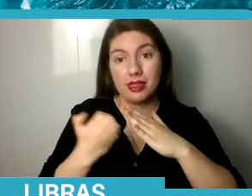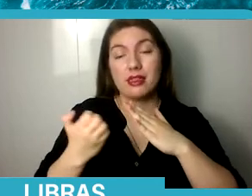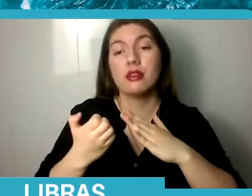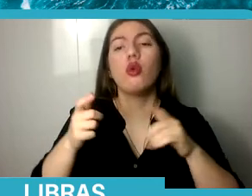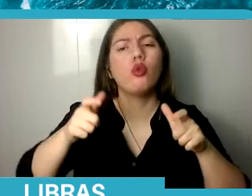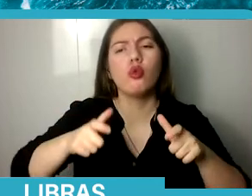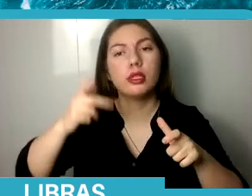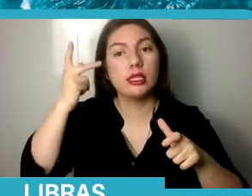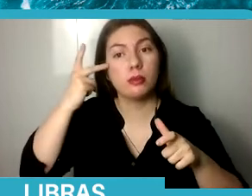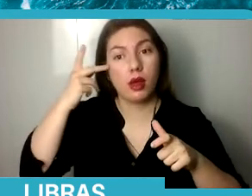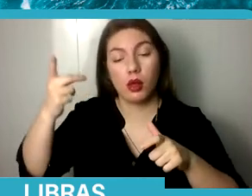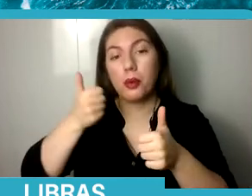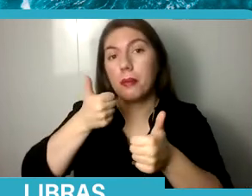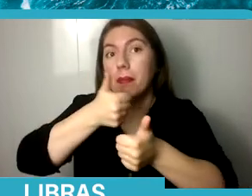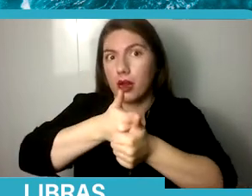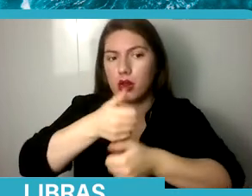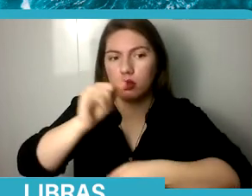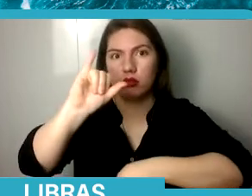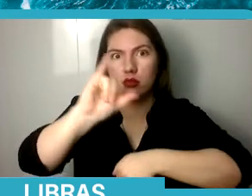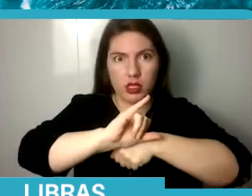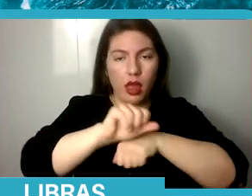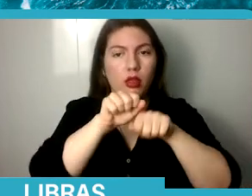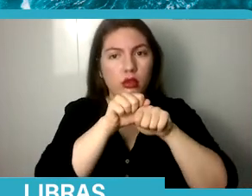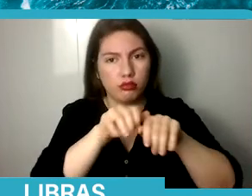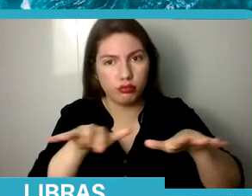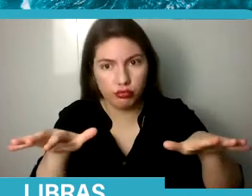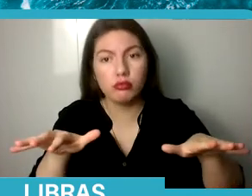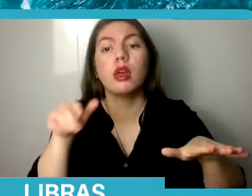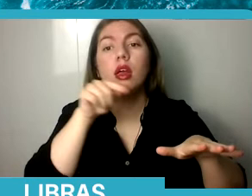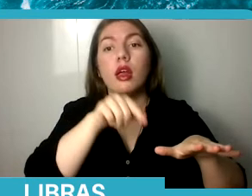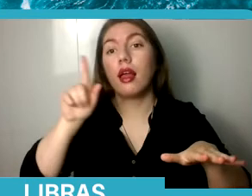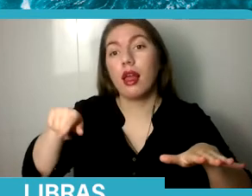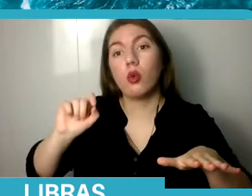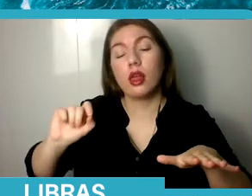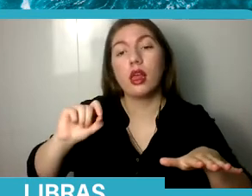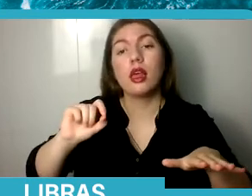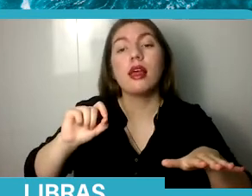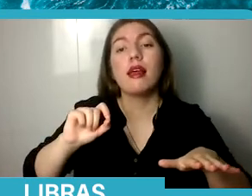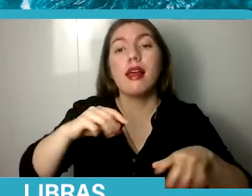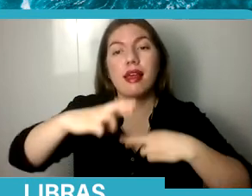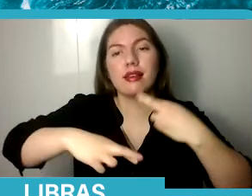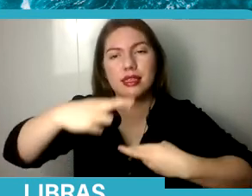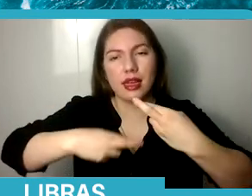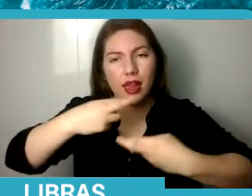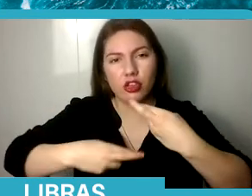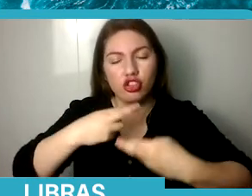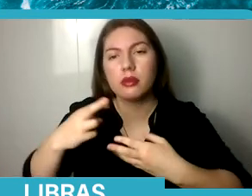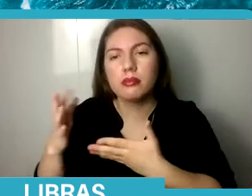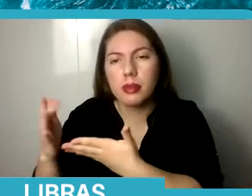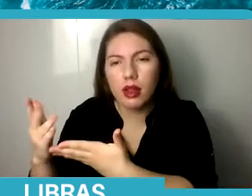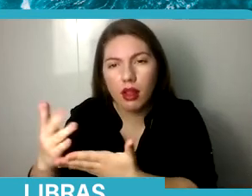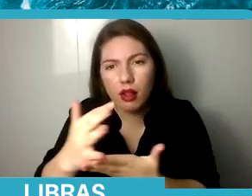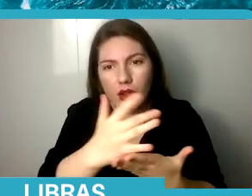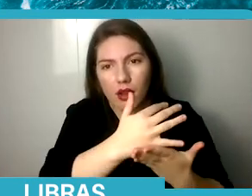é bem perto do nosso centro de distribuição eles são a cooperativa de reciclagem que fazem tanto coleta dos